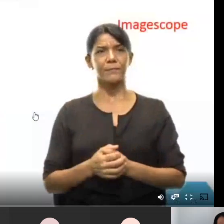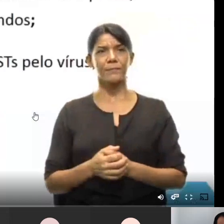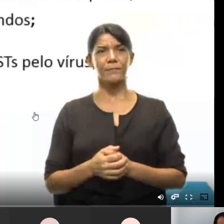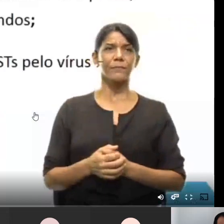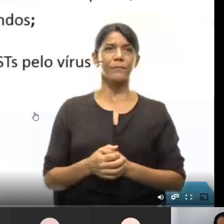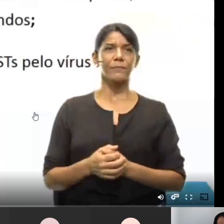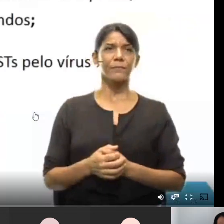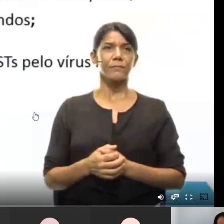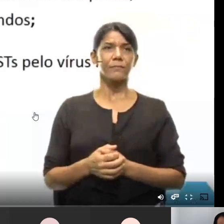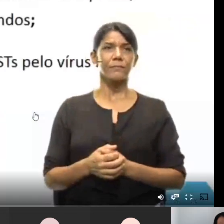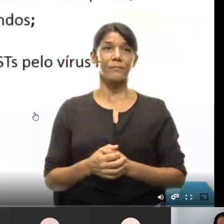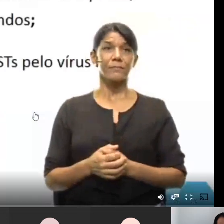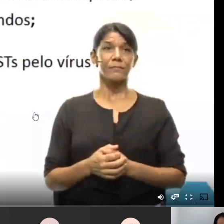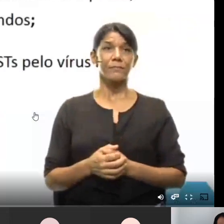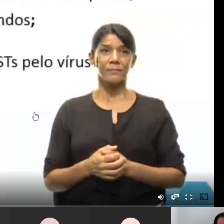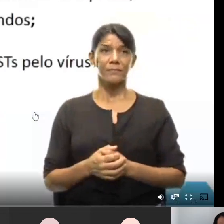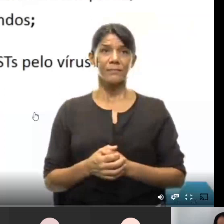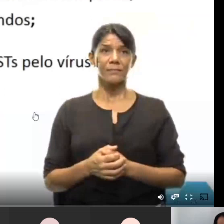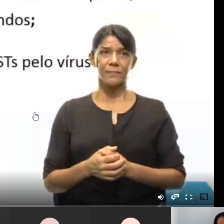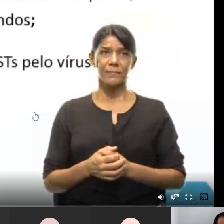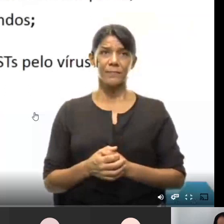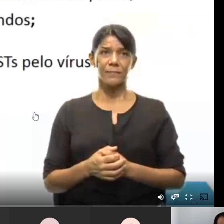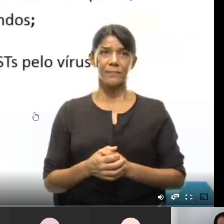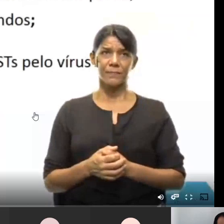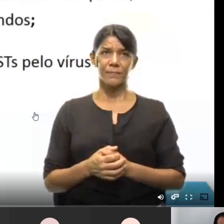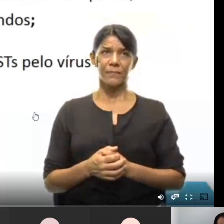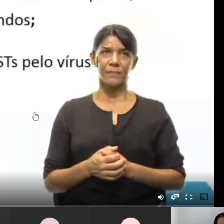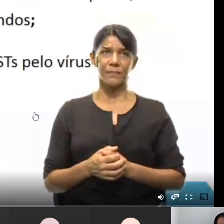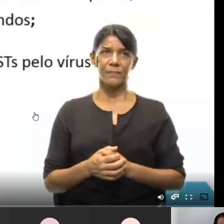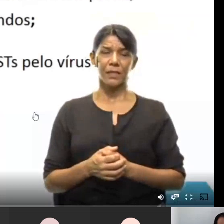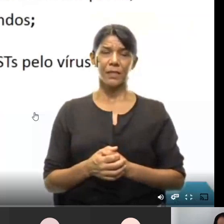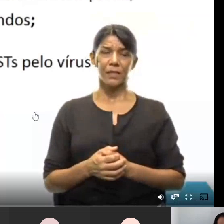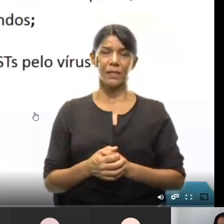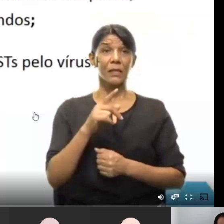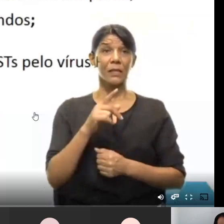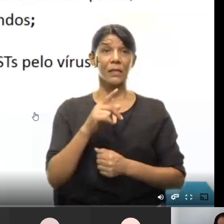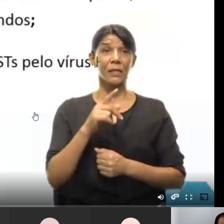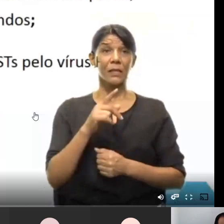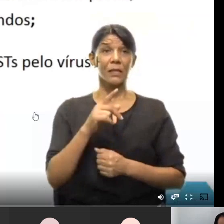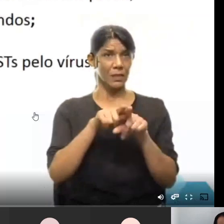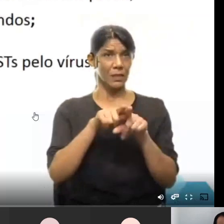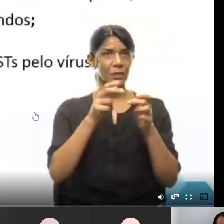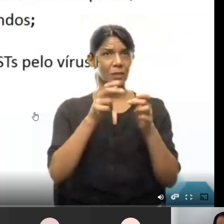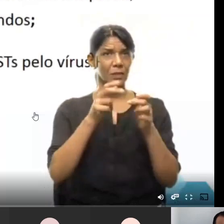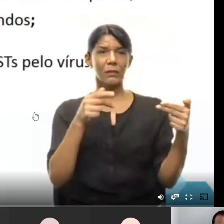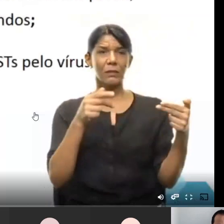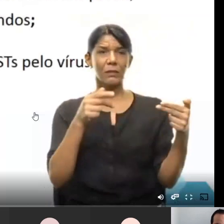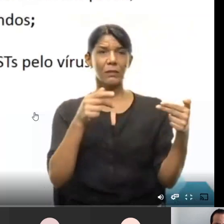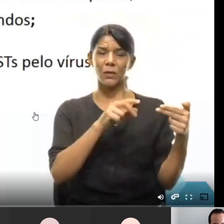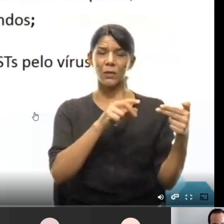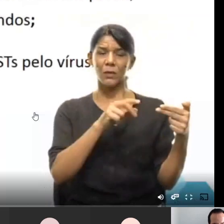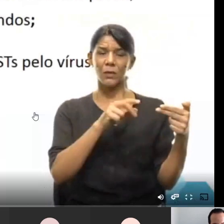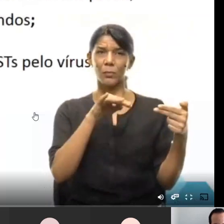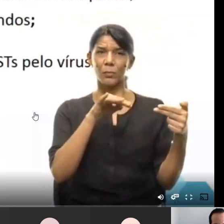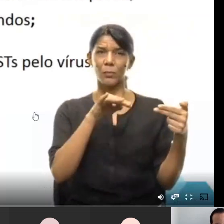falar sobre o nosso segundo procedimento, que também está relacionado a uma